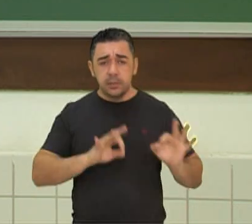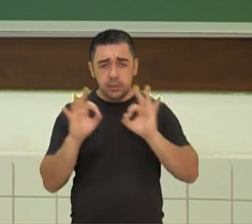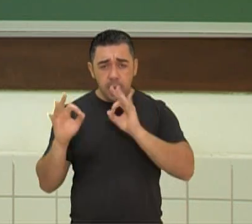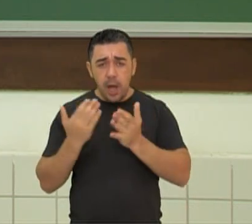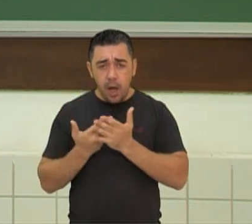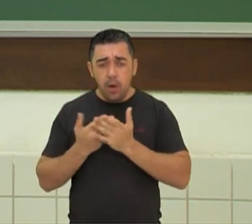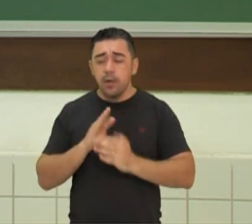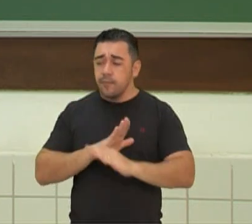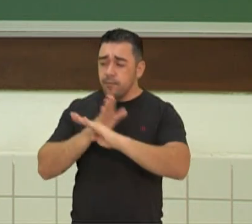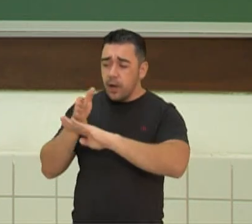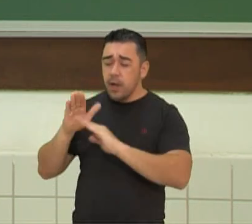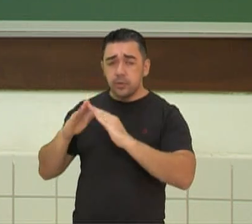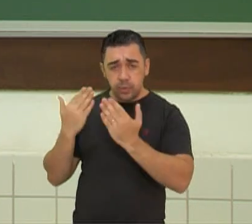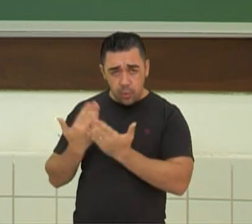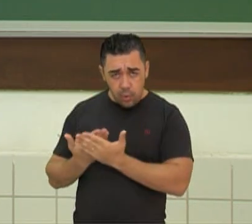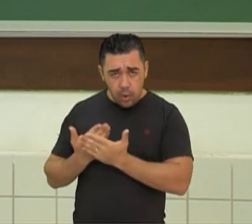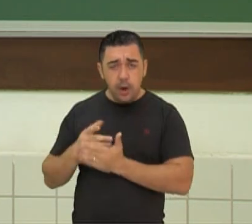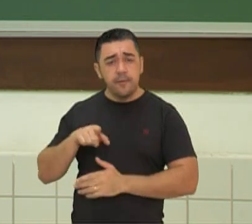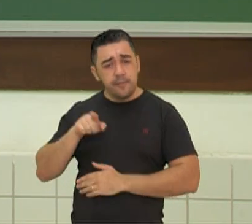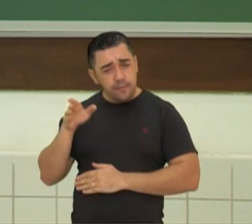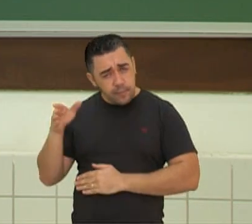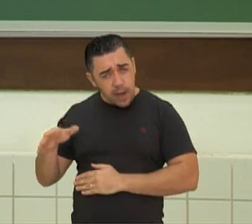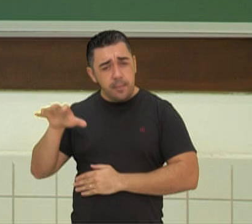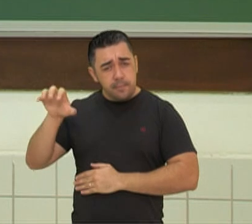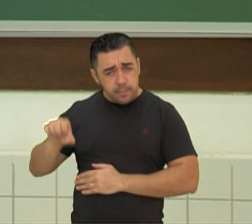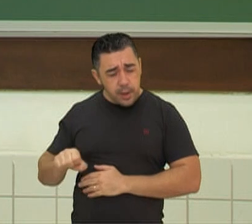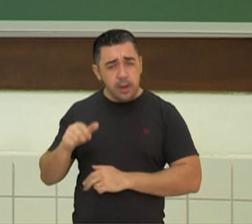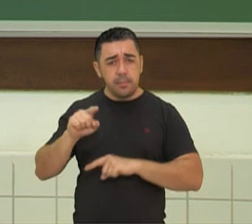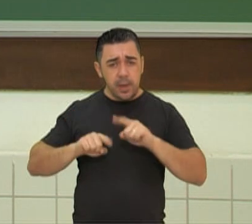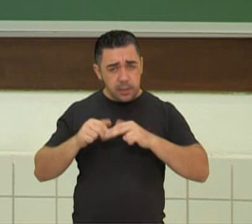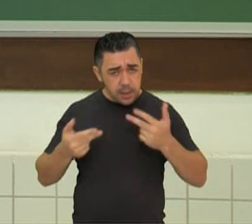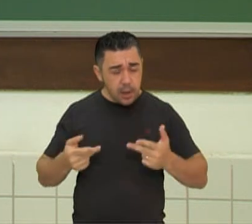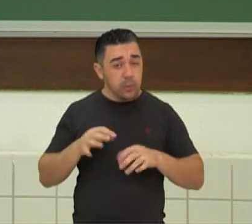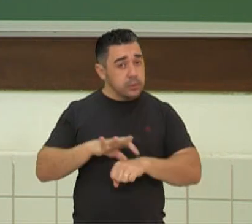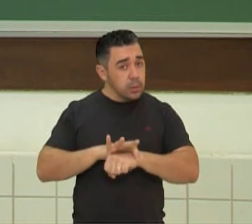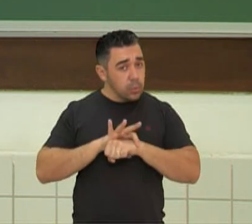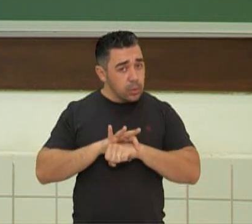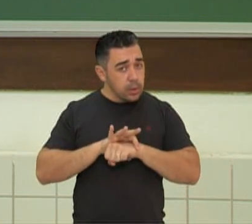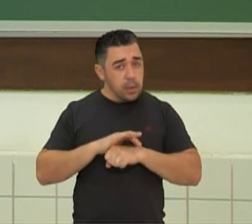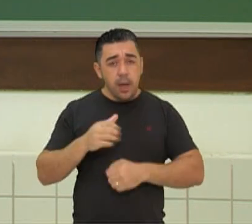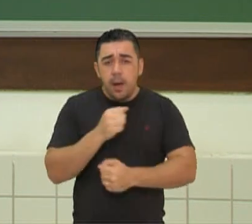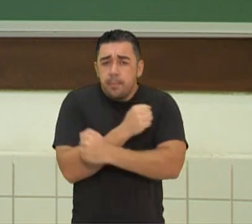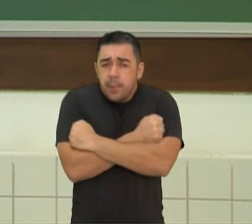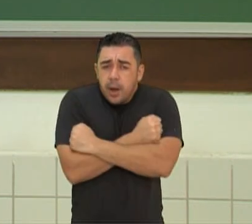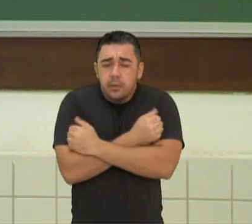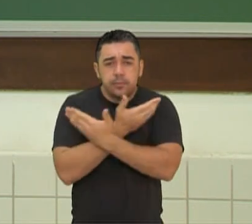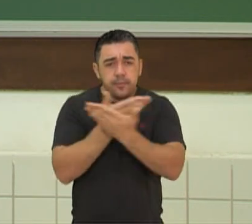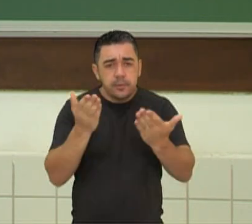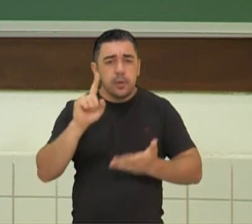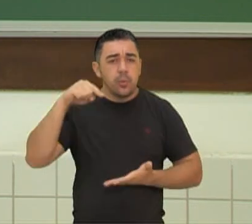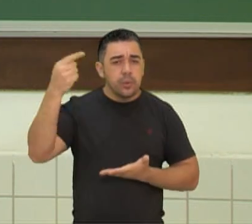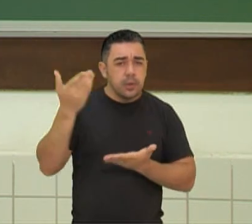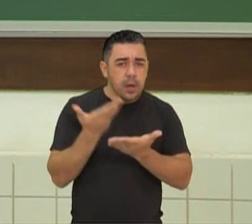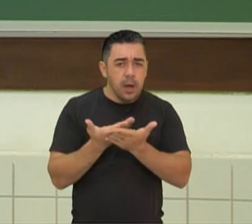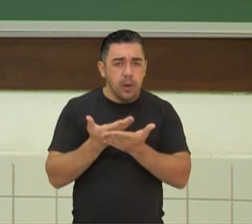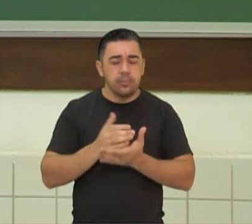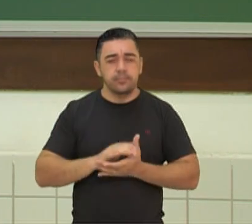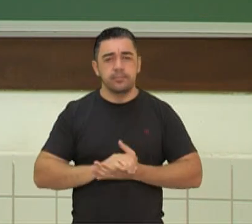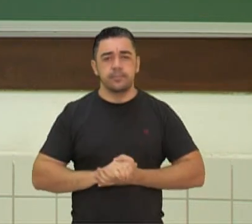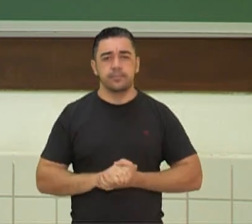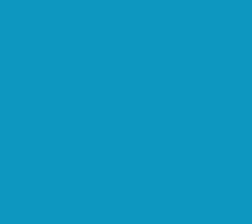se dirigir até a escola, realmente pegue os seus kits com segurança, tá bom? Pessoal, um grande abraço e até a próxima aula.